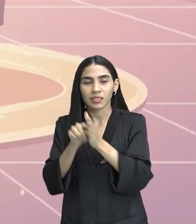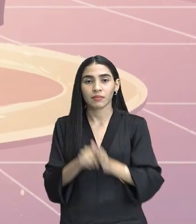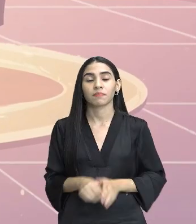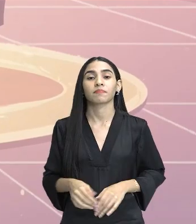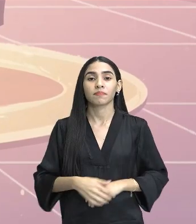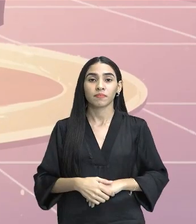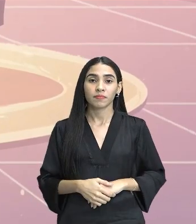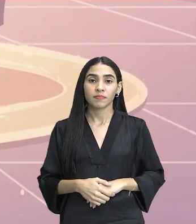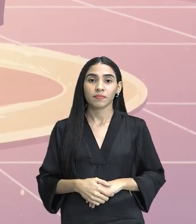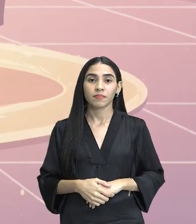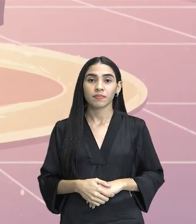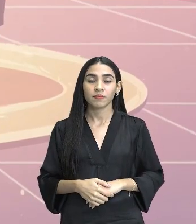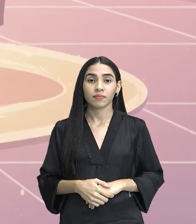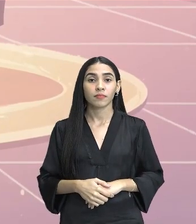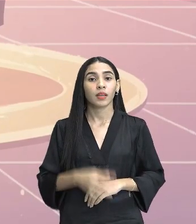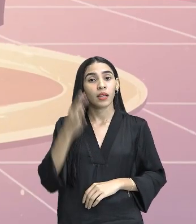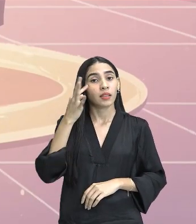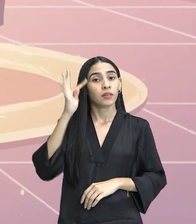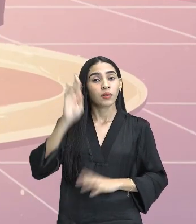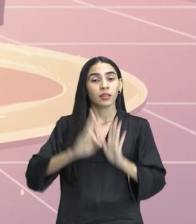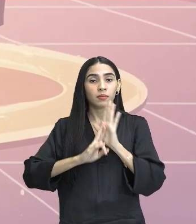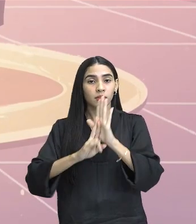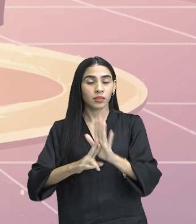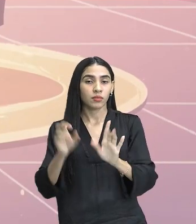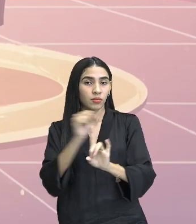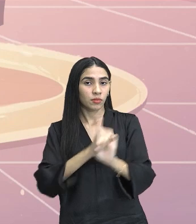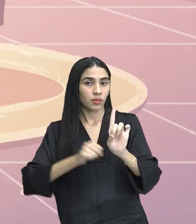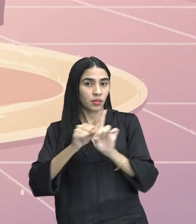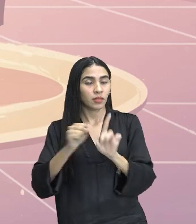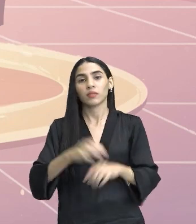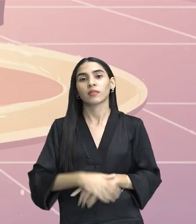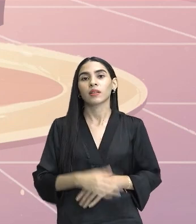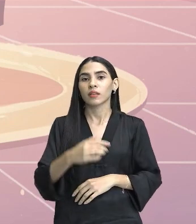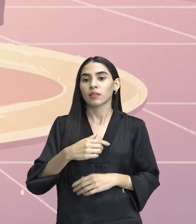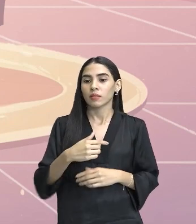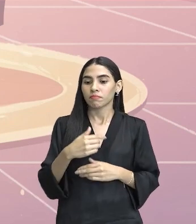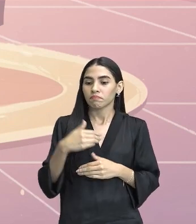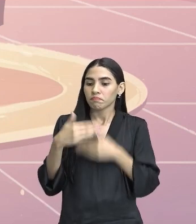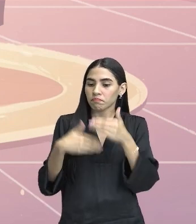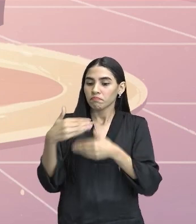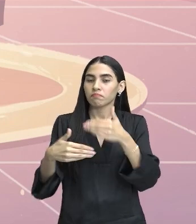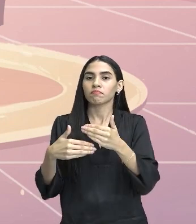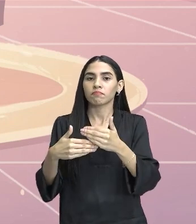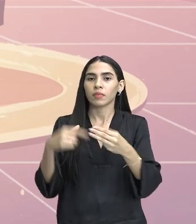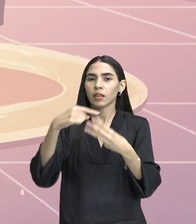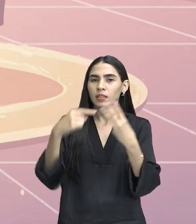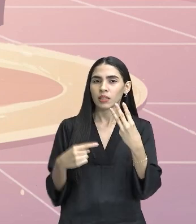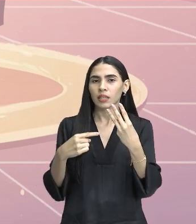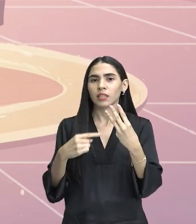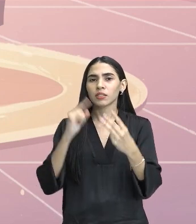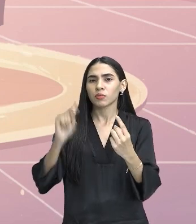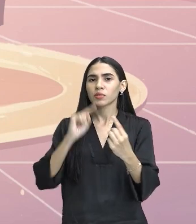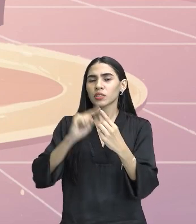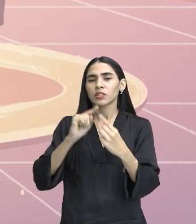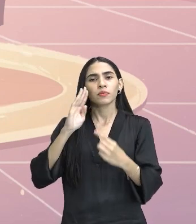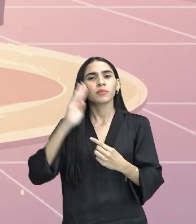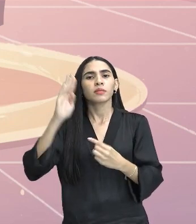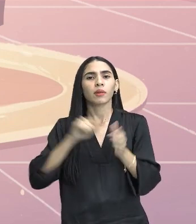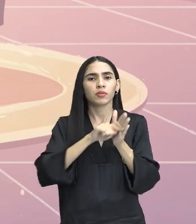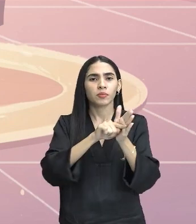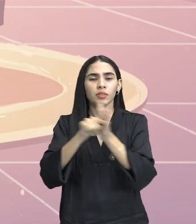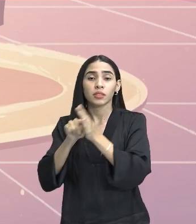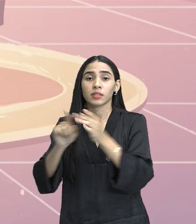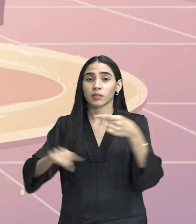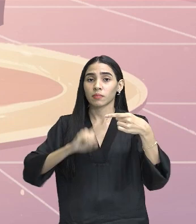lá. A teoria das representações sociais evolui ao longo do tempo em 3 abordagens de pesquisa. A